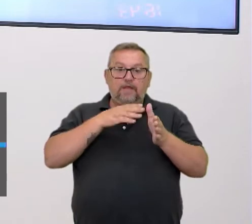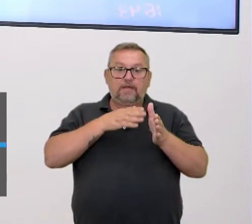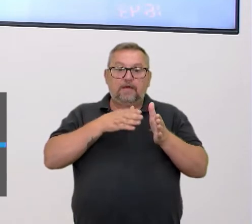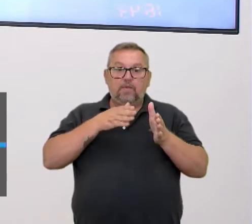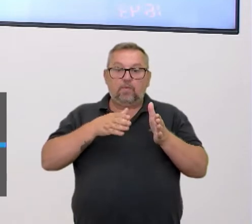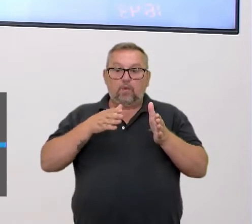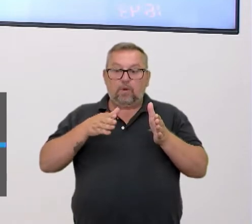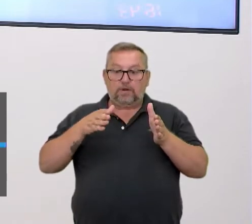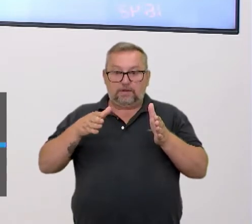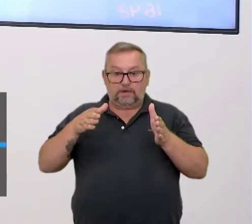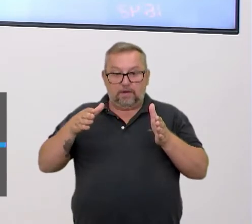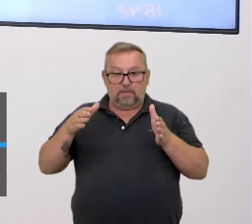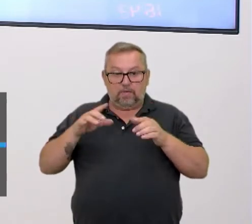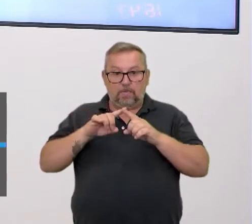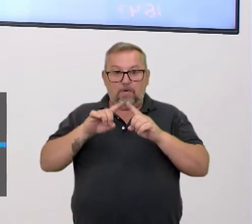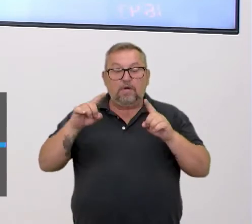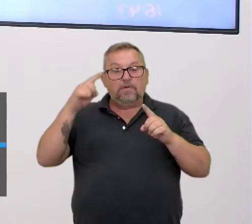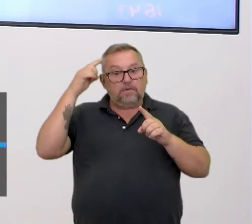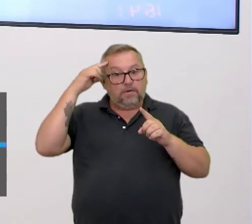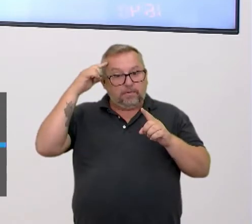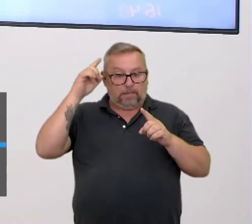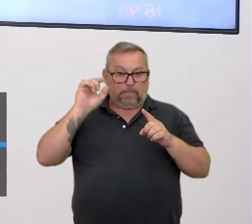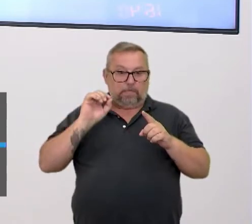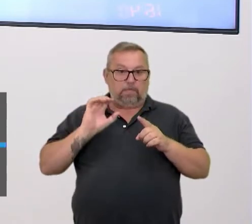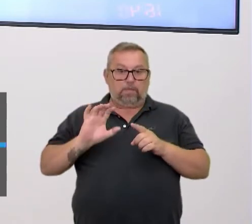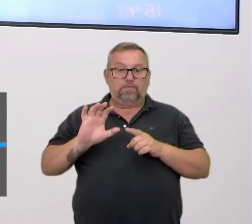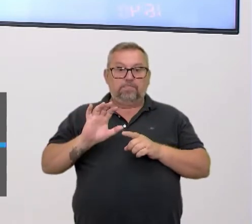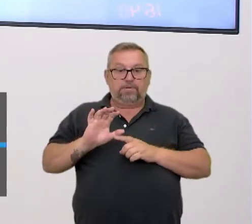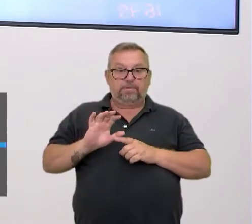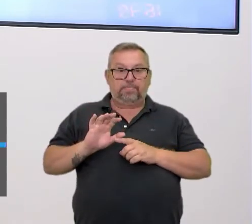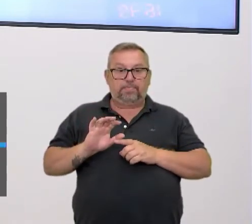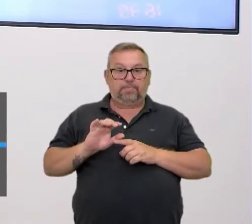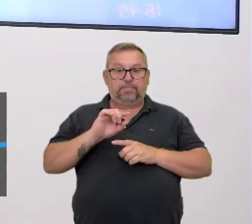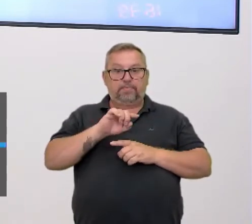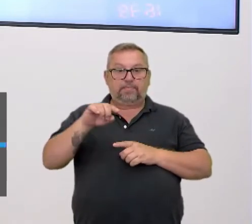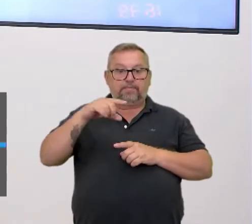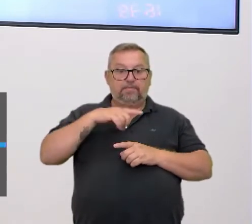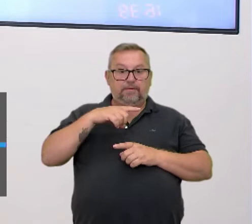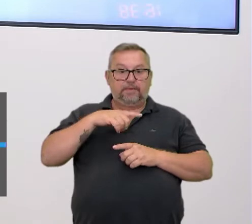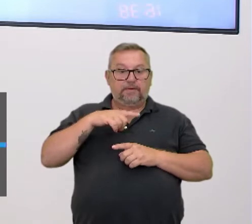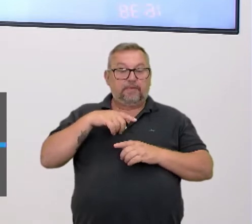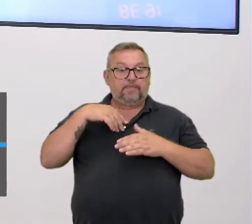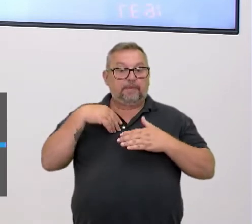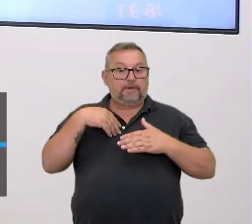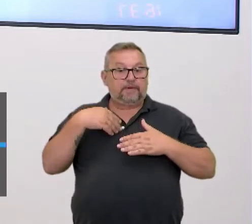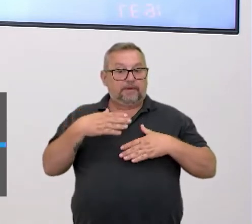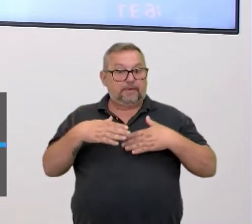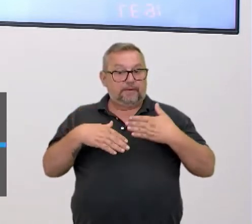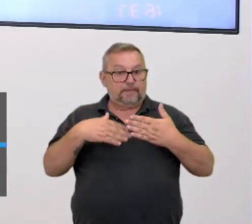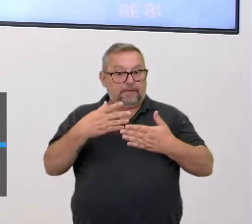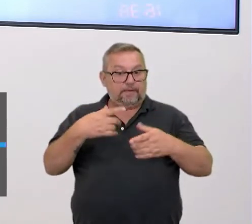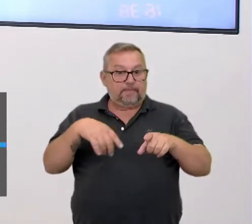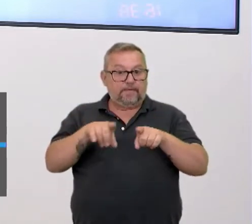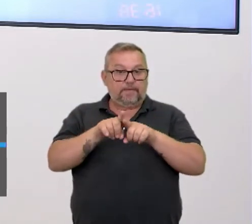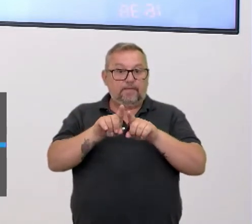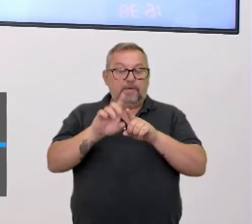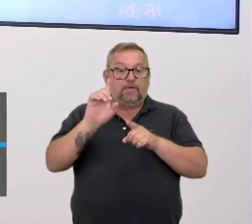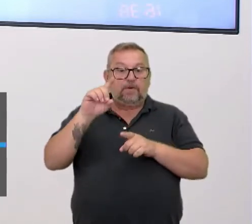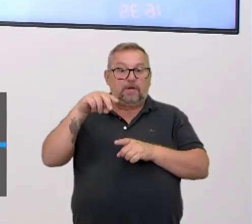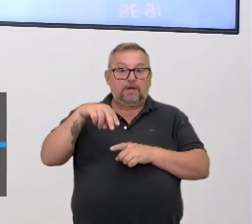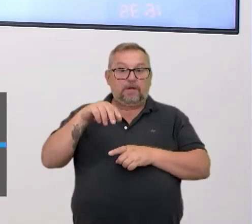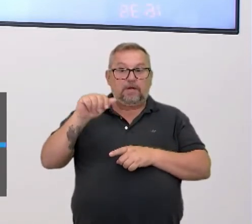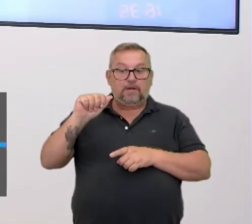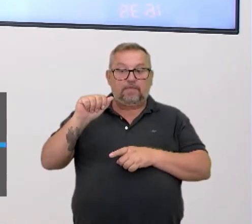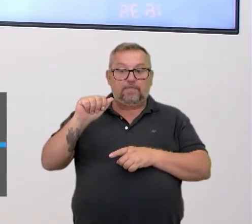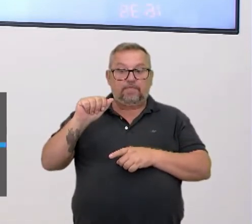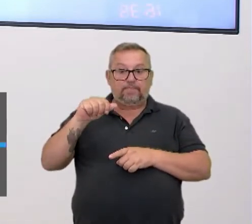etapas. Então, a ideia do processo sequencial é exatamente isso, né? Você tem uma sequência, é como se fosse um DNA mesmo, né? O DNA